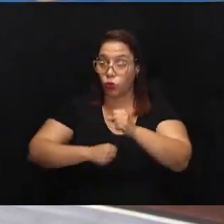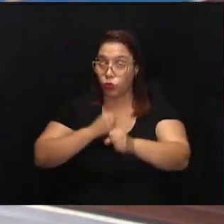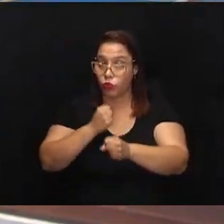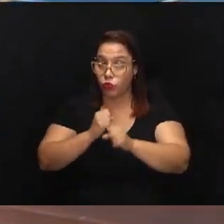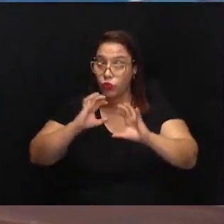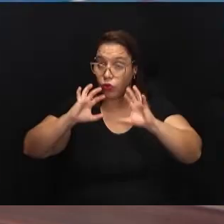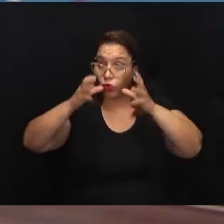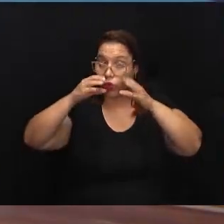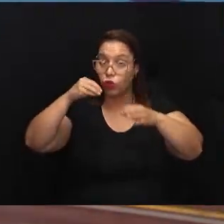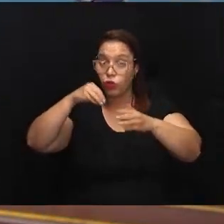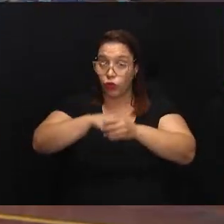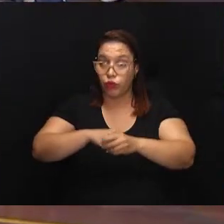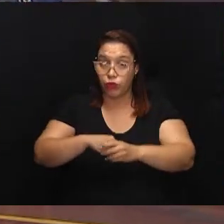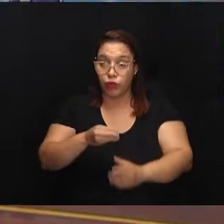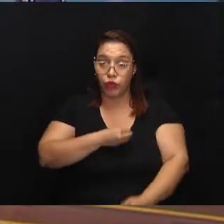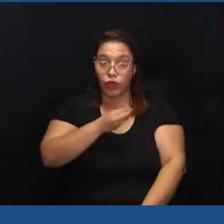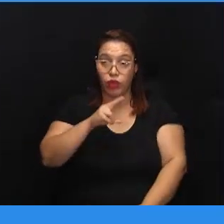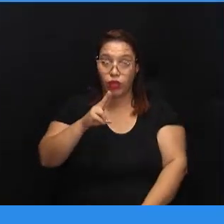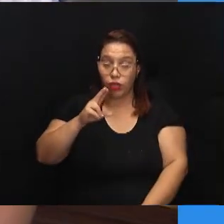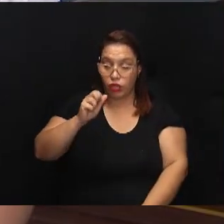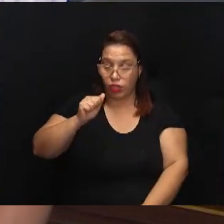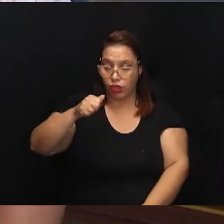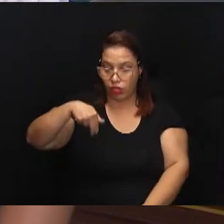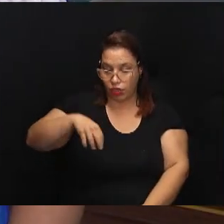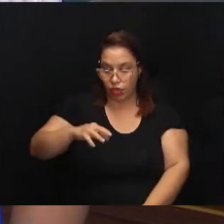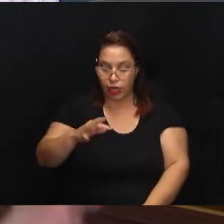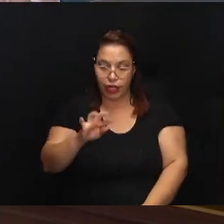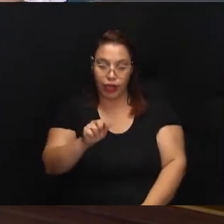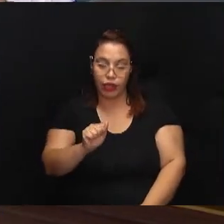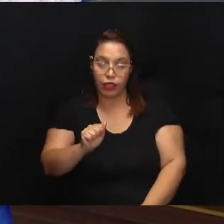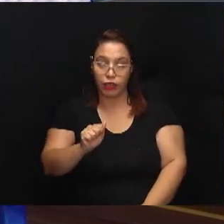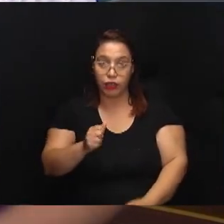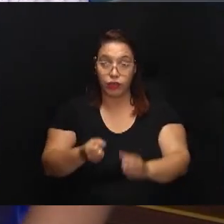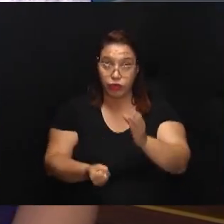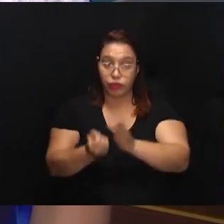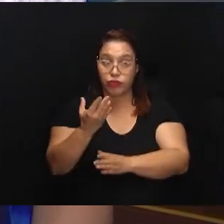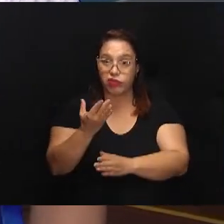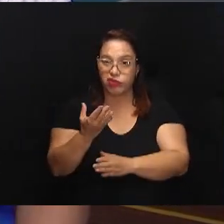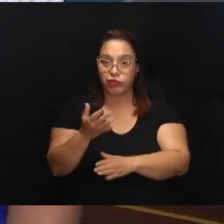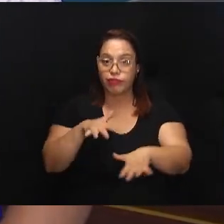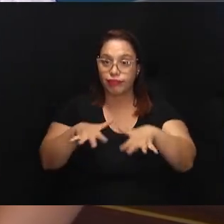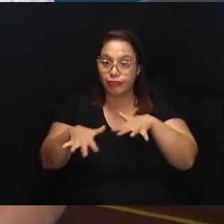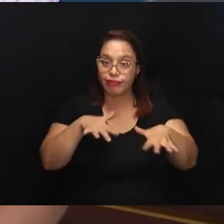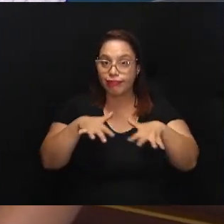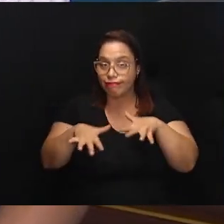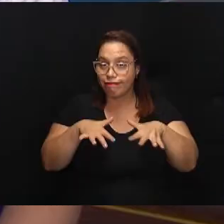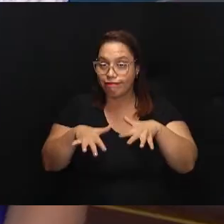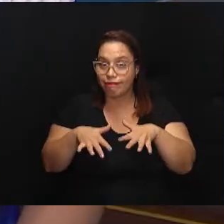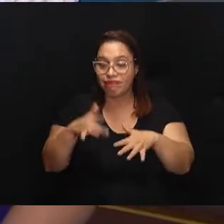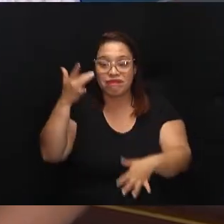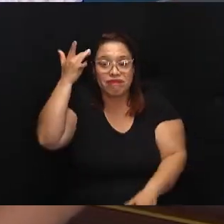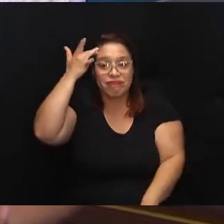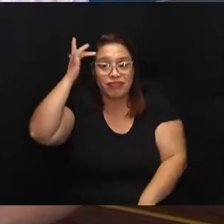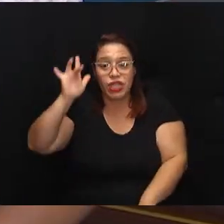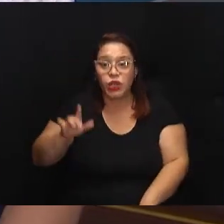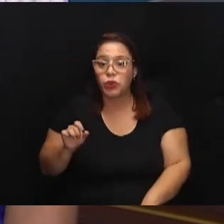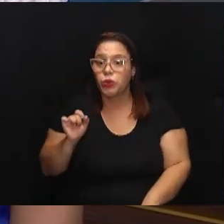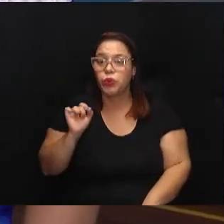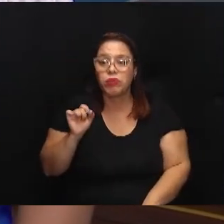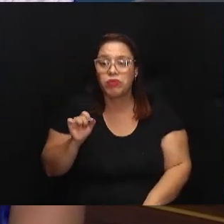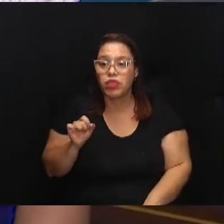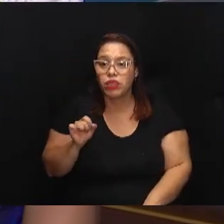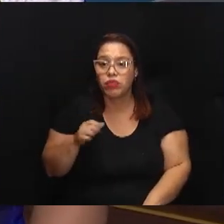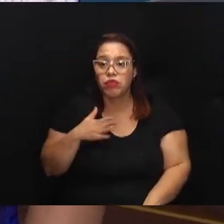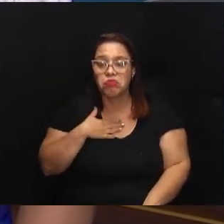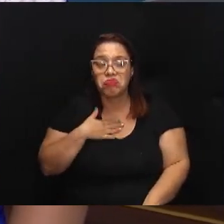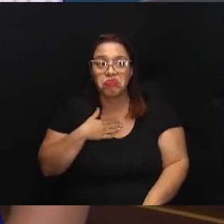o vôlei entrou na vida da Ana Clara. O vôlei, ele apareceu num momento da minha vida em que eu não sabia mais o que eu tinha,